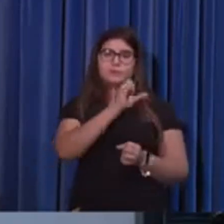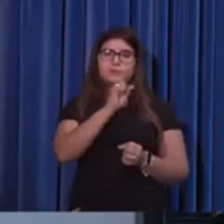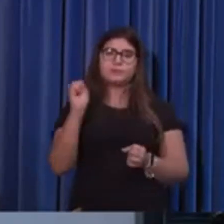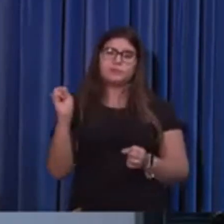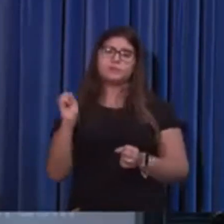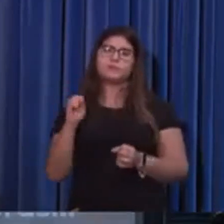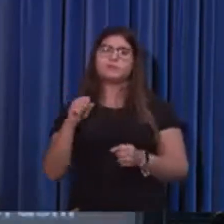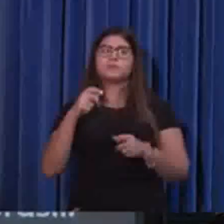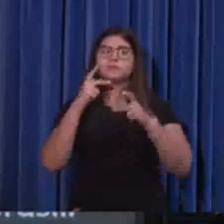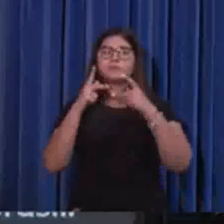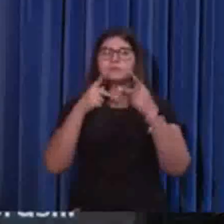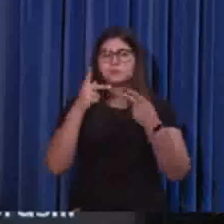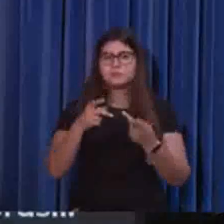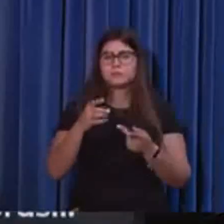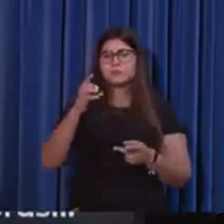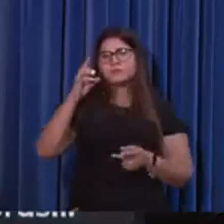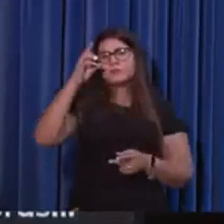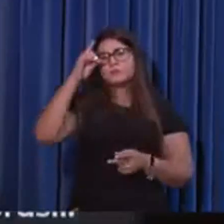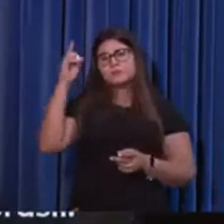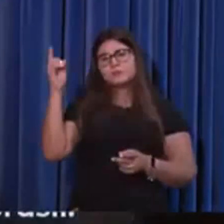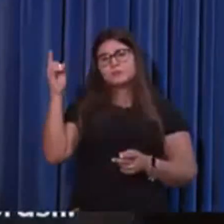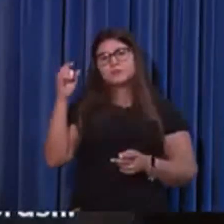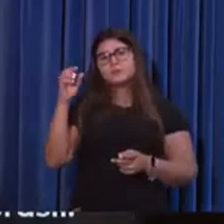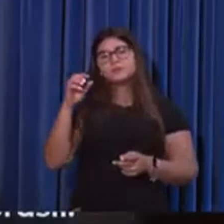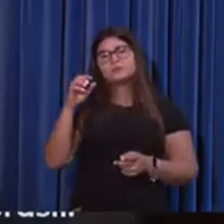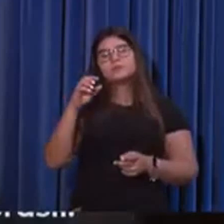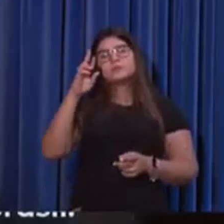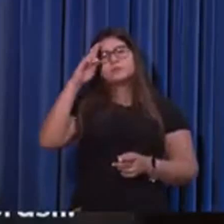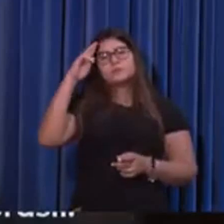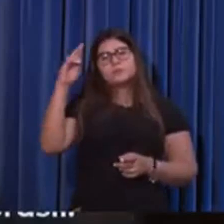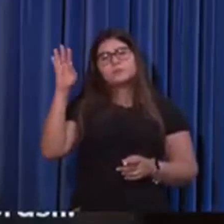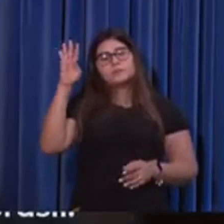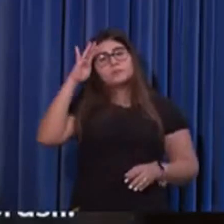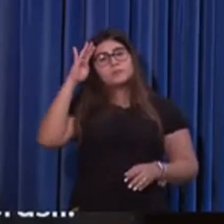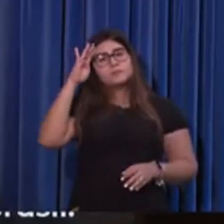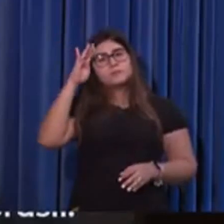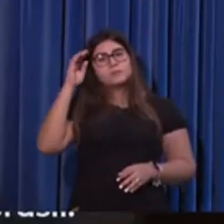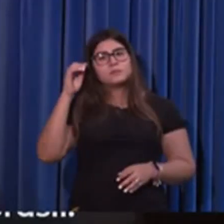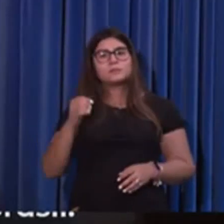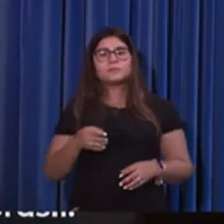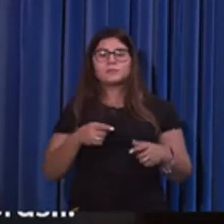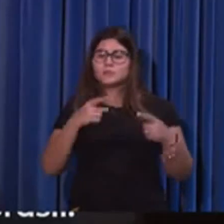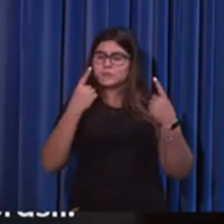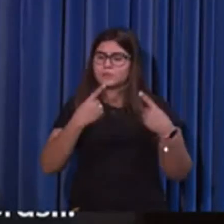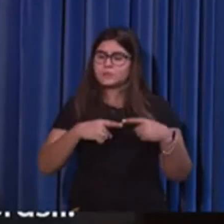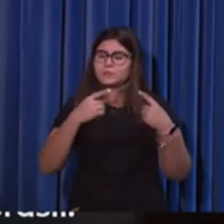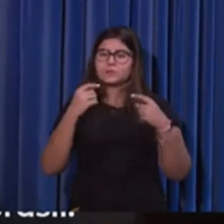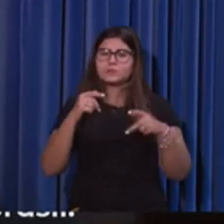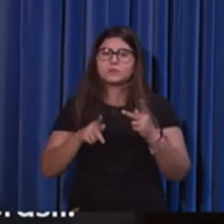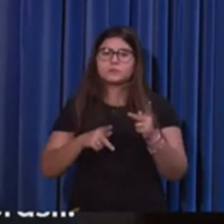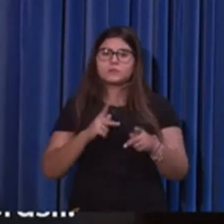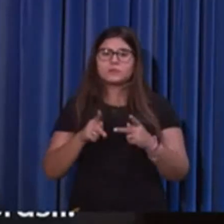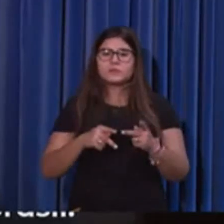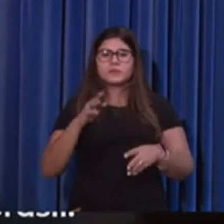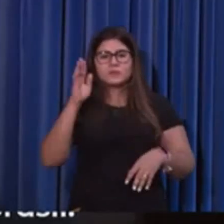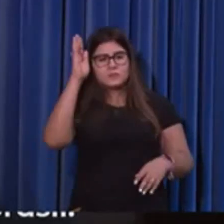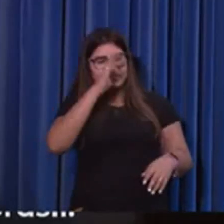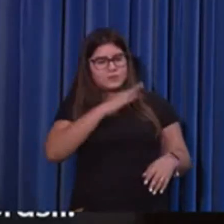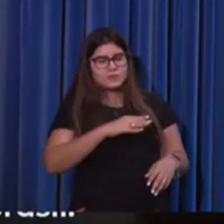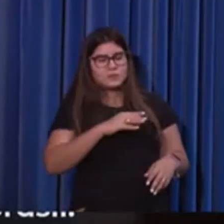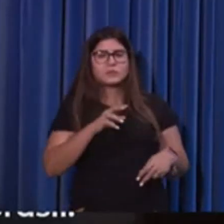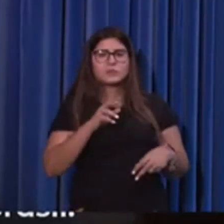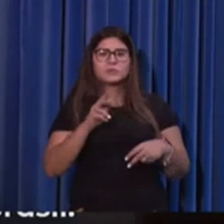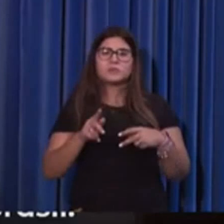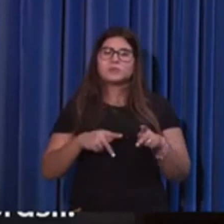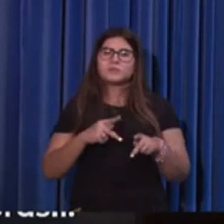12 diz, porque o dia do Senhor dos exércitos será contra todo o soberbo e altivo, e contra todo aquele